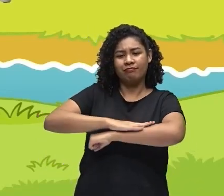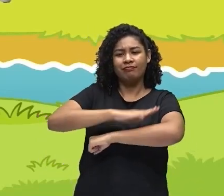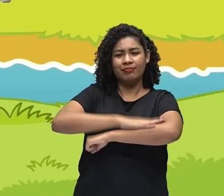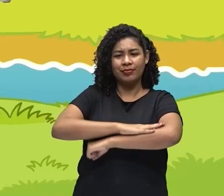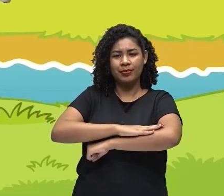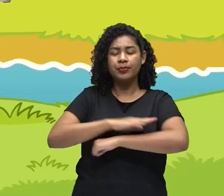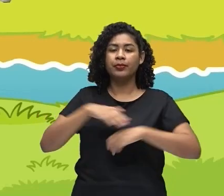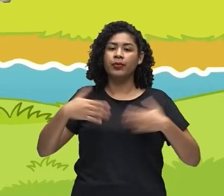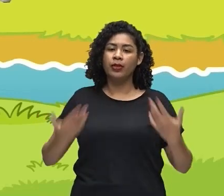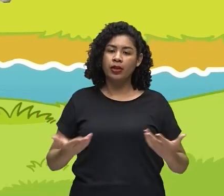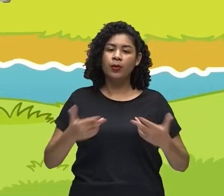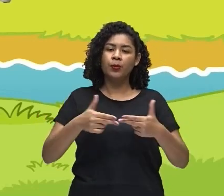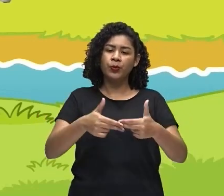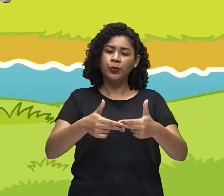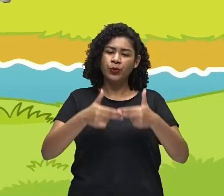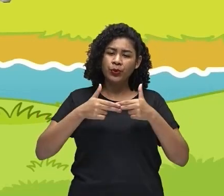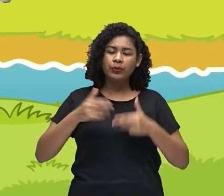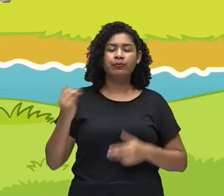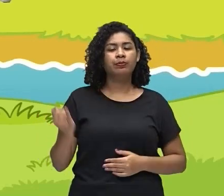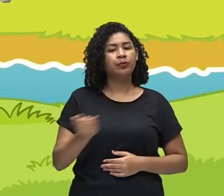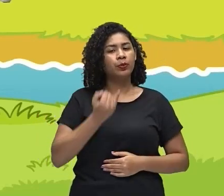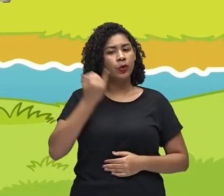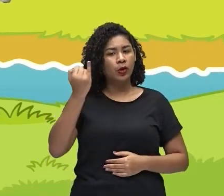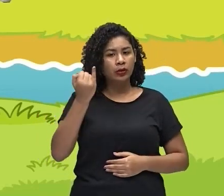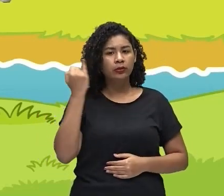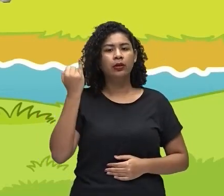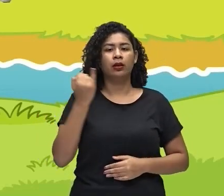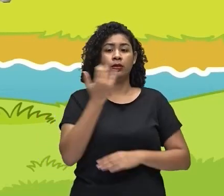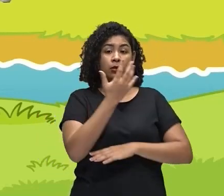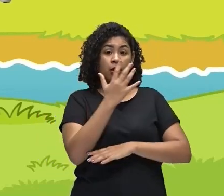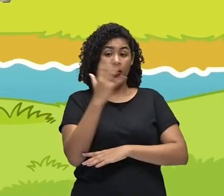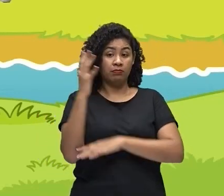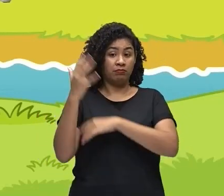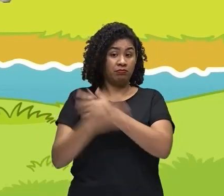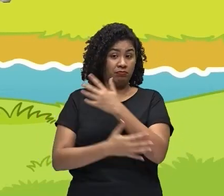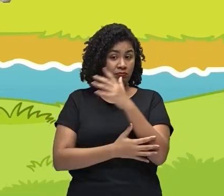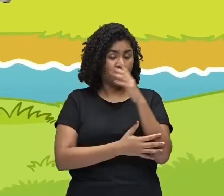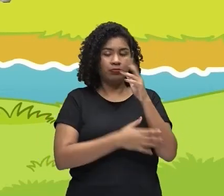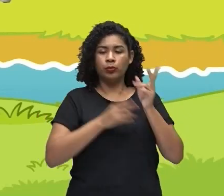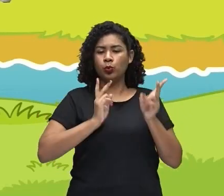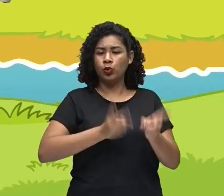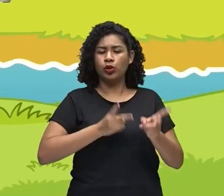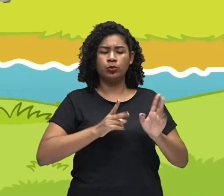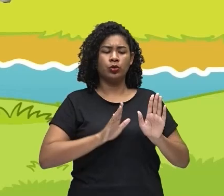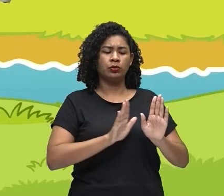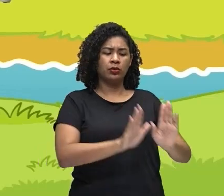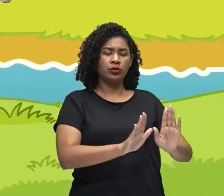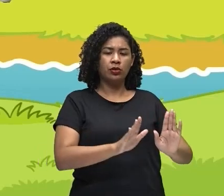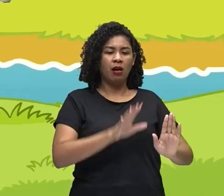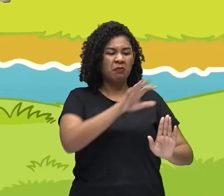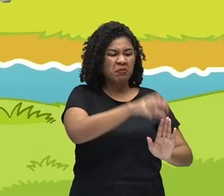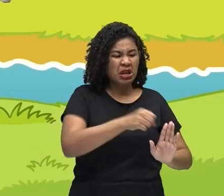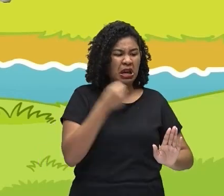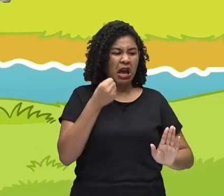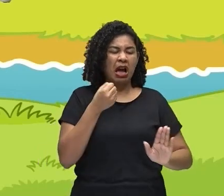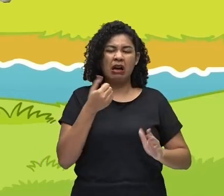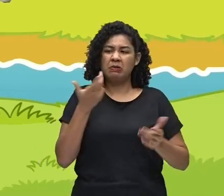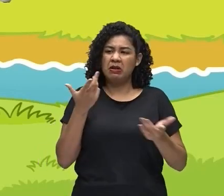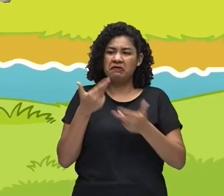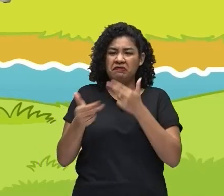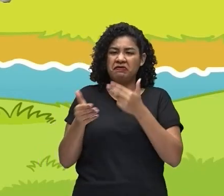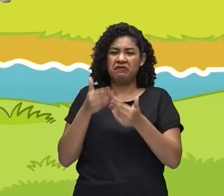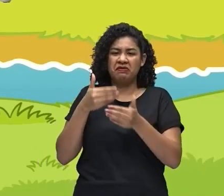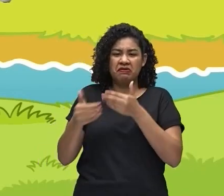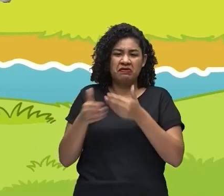Então, por isso que é importante manter ali os animais na sua natureza, né? Não retirá-los, né? Seja para fazer qualquer tipo